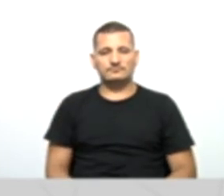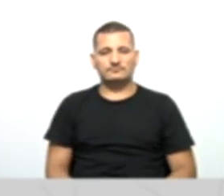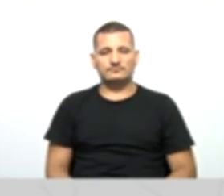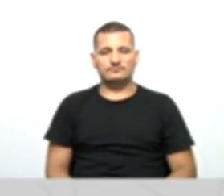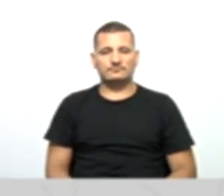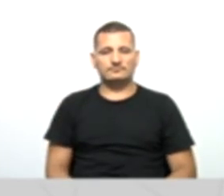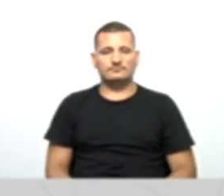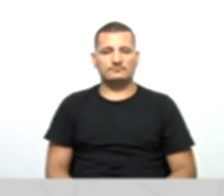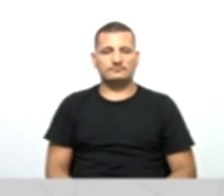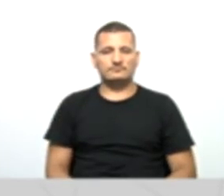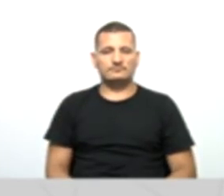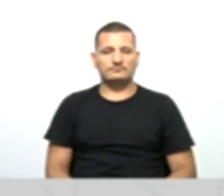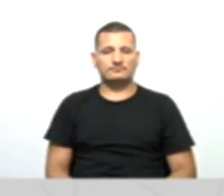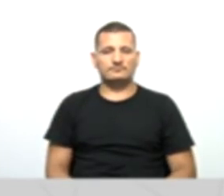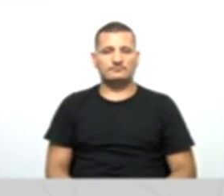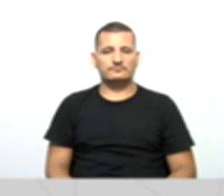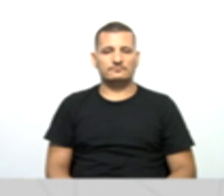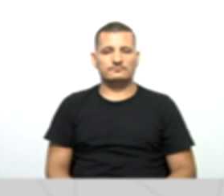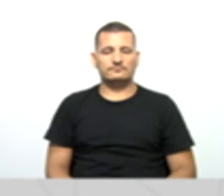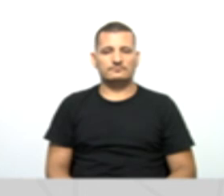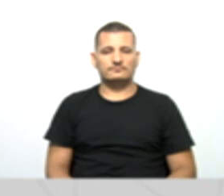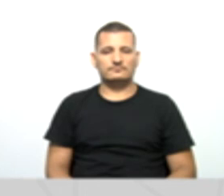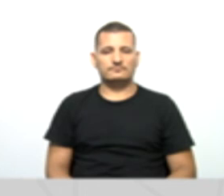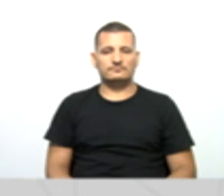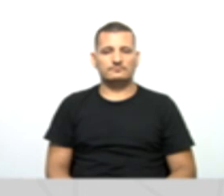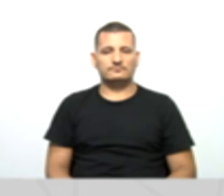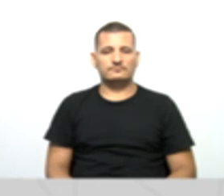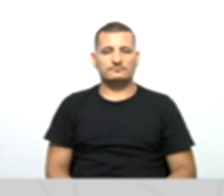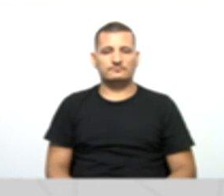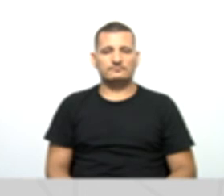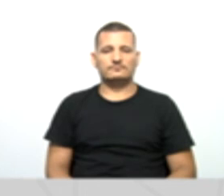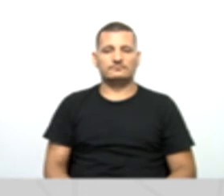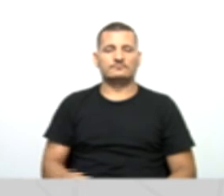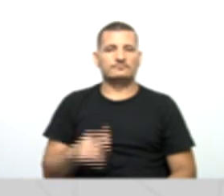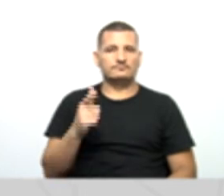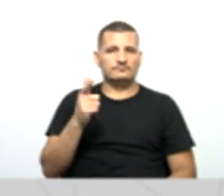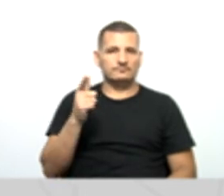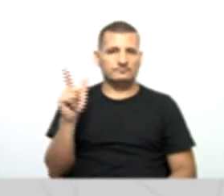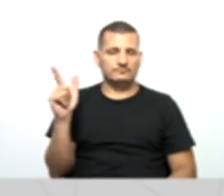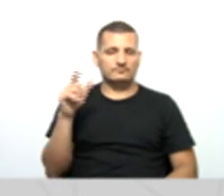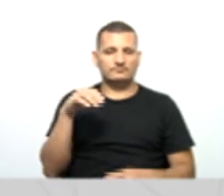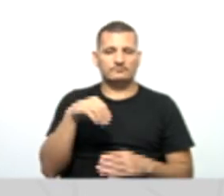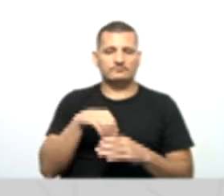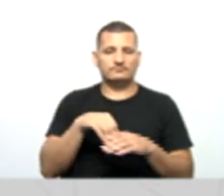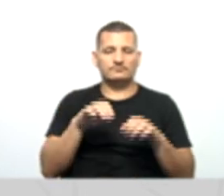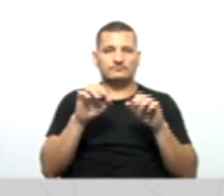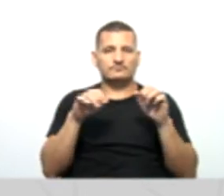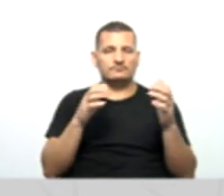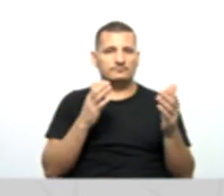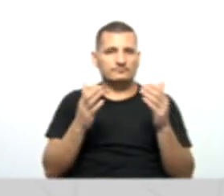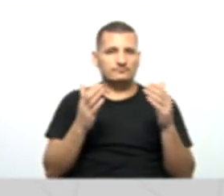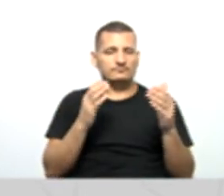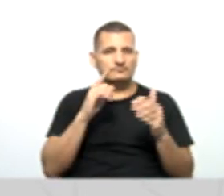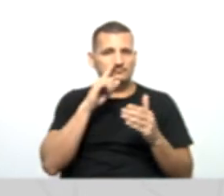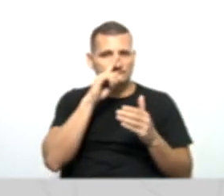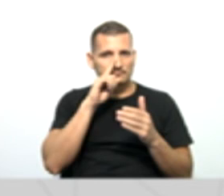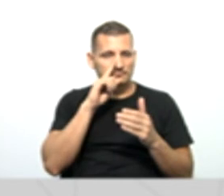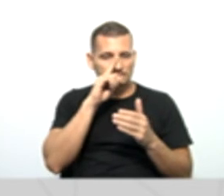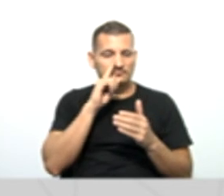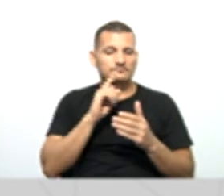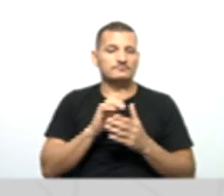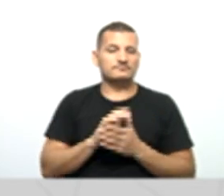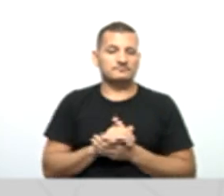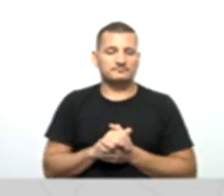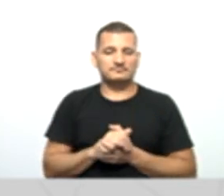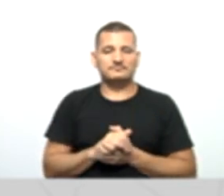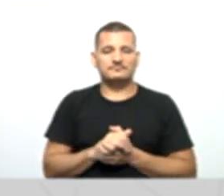atividades que eu tenha ao longo da minha obra, certo? Esses outros dentro de uma estrutura analítica é até um pouco perigoso, por isso que o professor